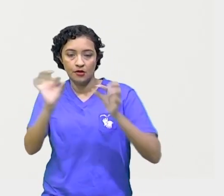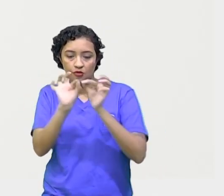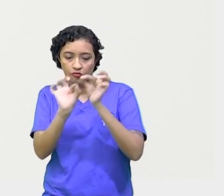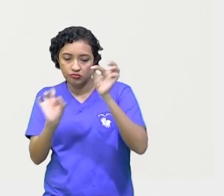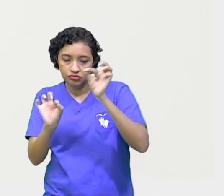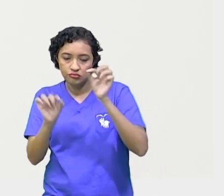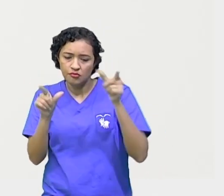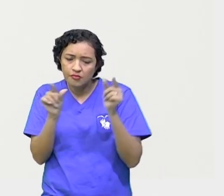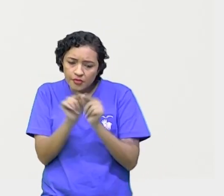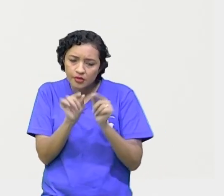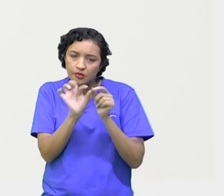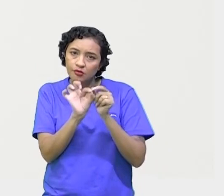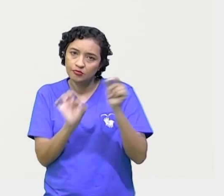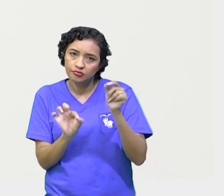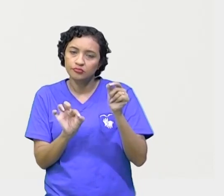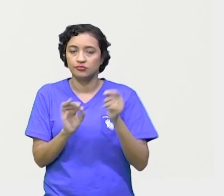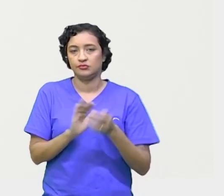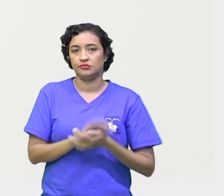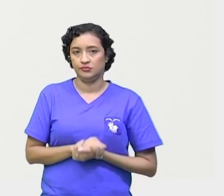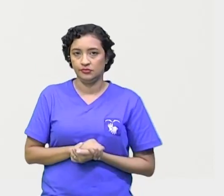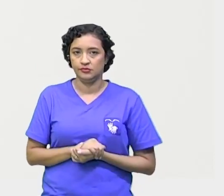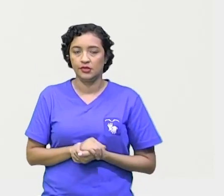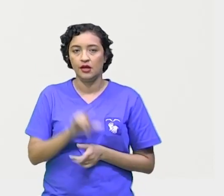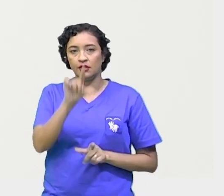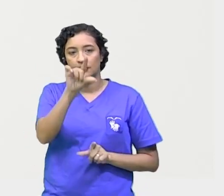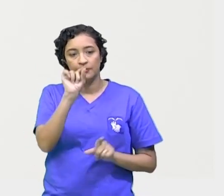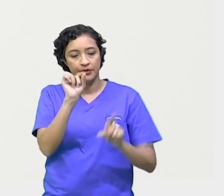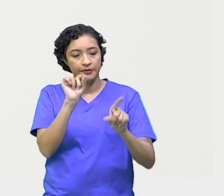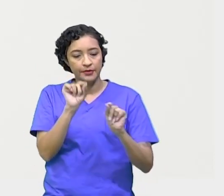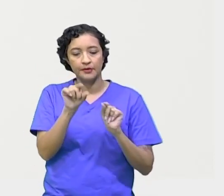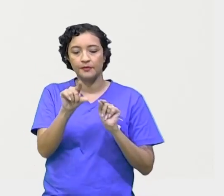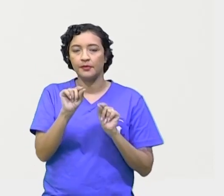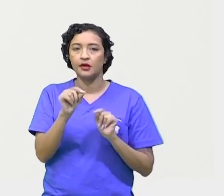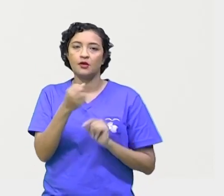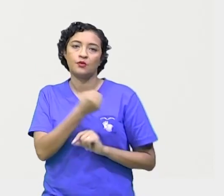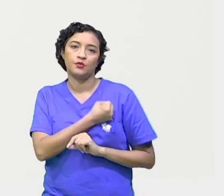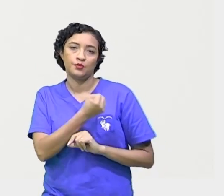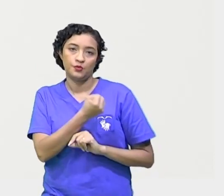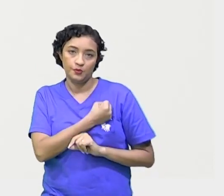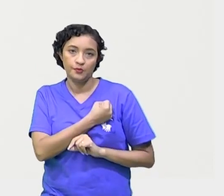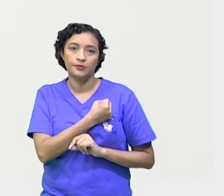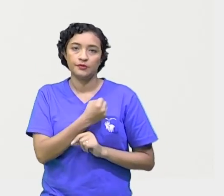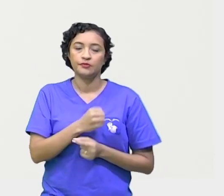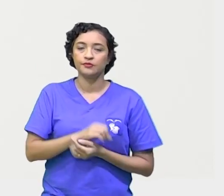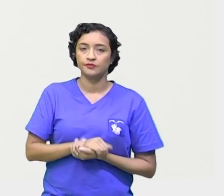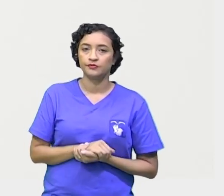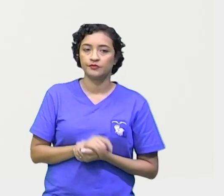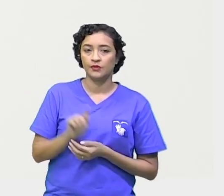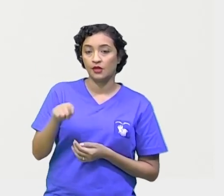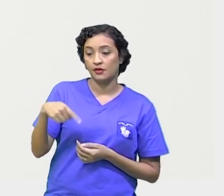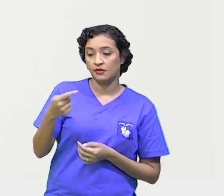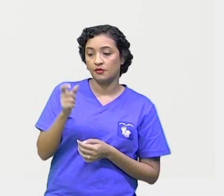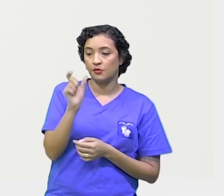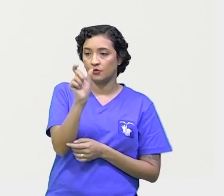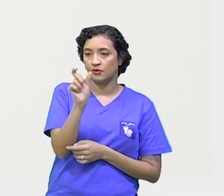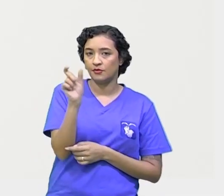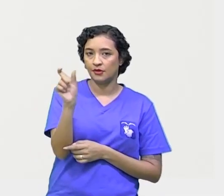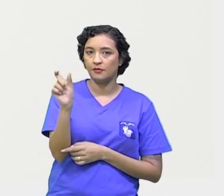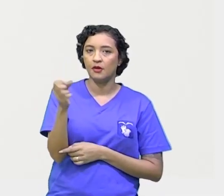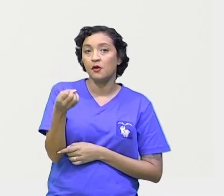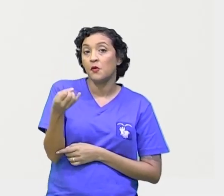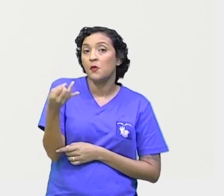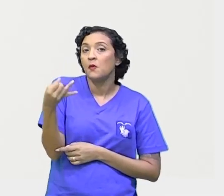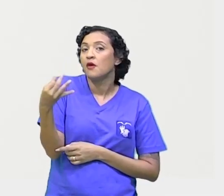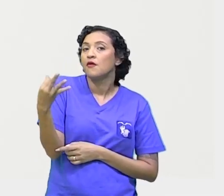menor lado Vale três e a diagonal vale quanto cinco em seguida nós fomos montam pegamos identificamos os menores